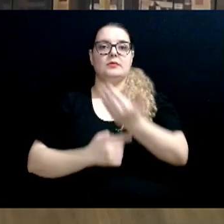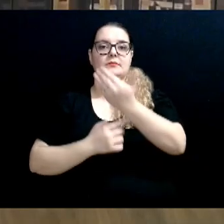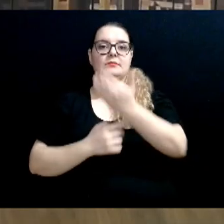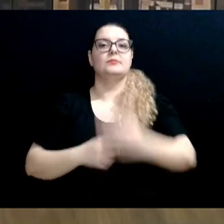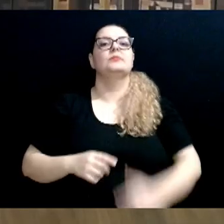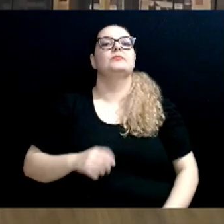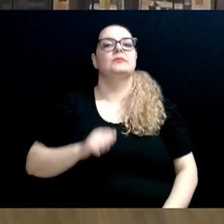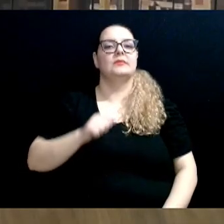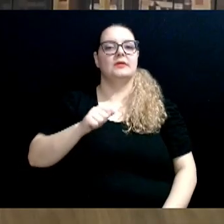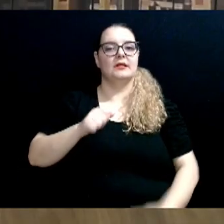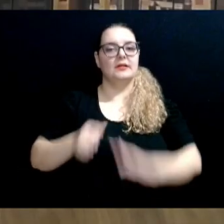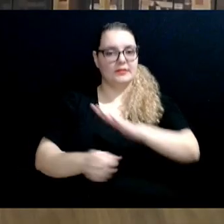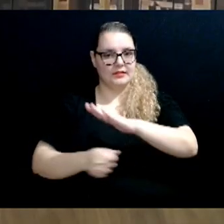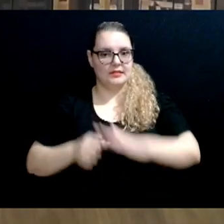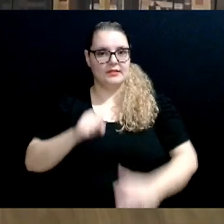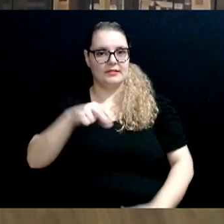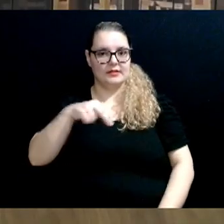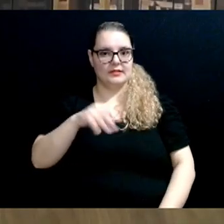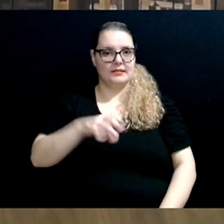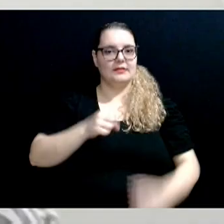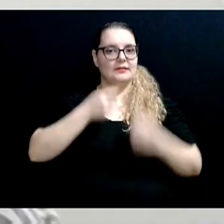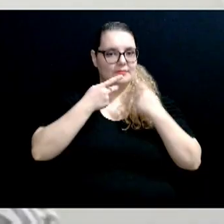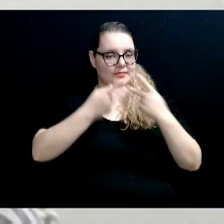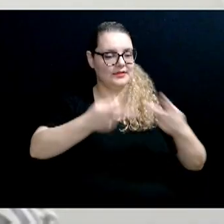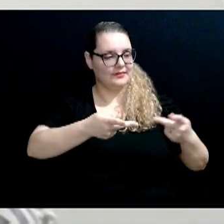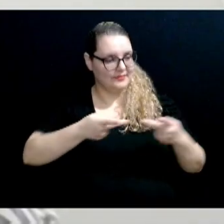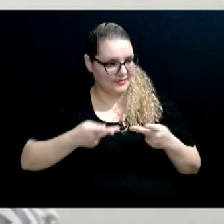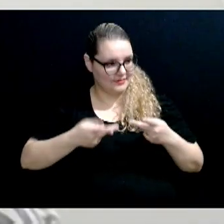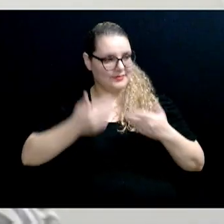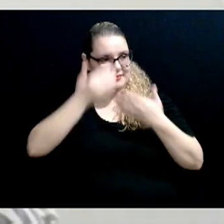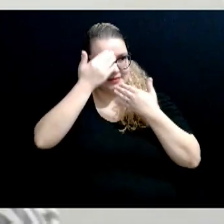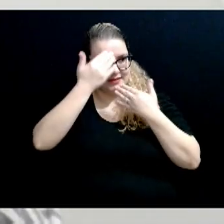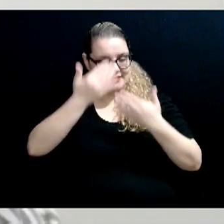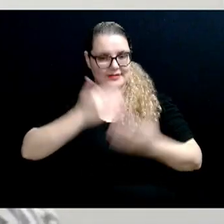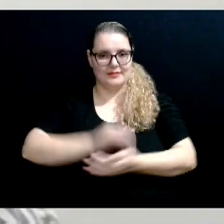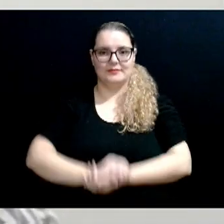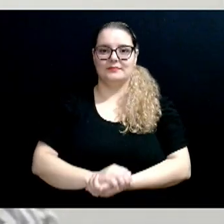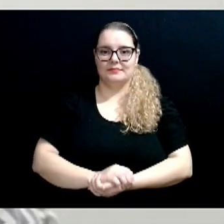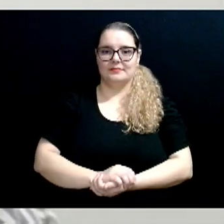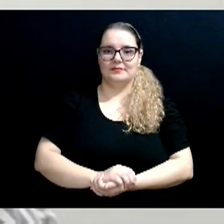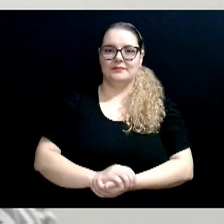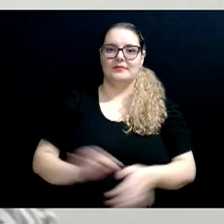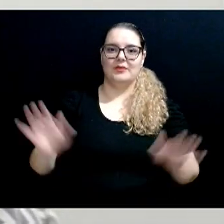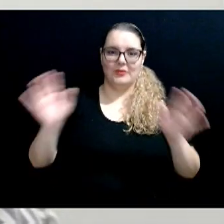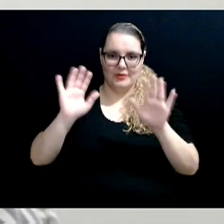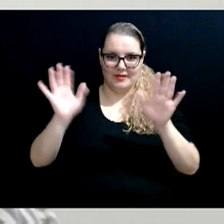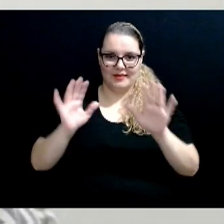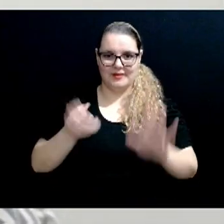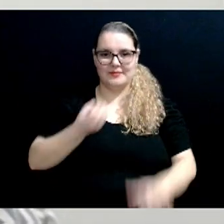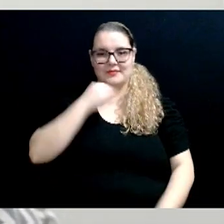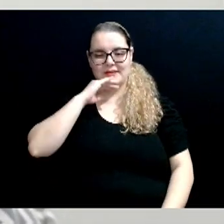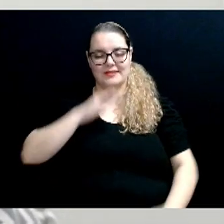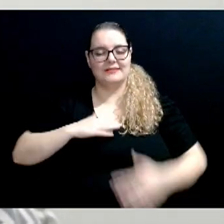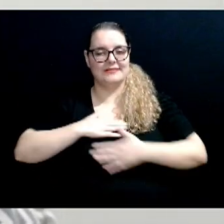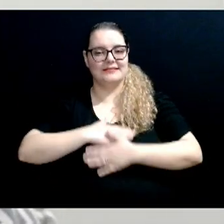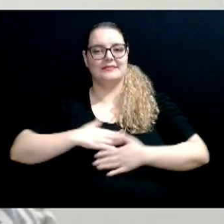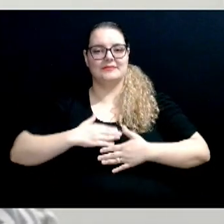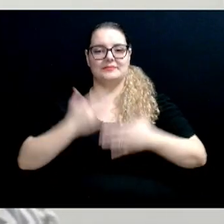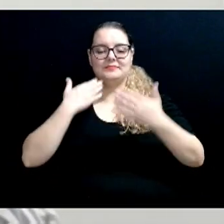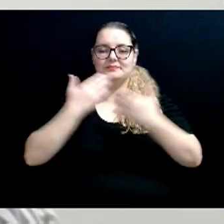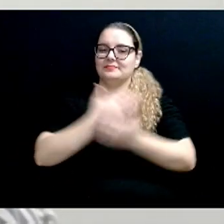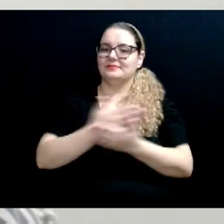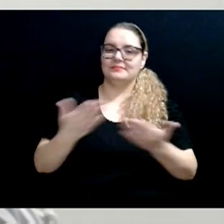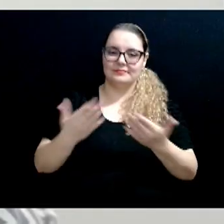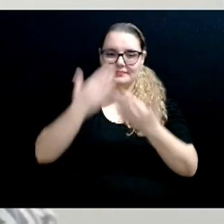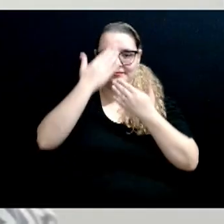bem-vindo ao Giro Ambiental e muito obrigada. Boa tarde, um prazer poder falar com vocês. Obrigado pelo